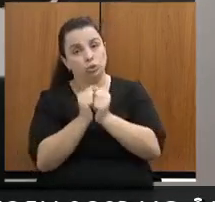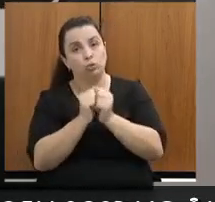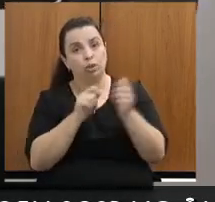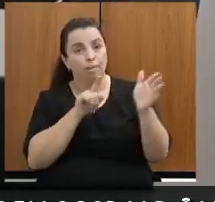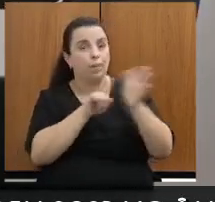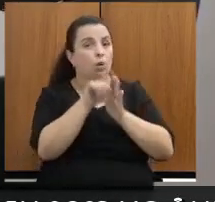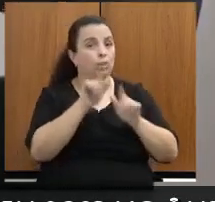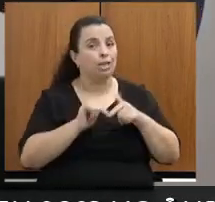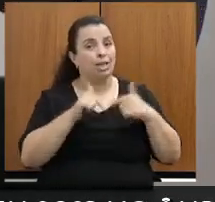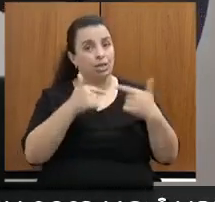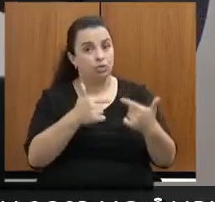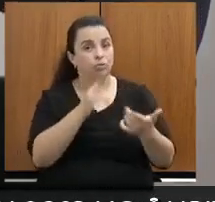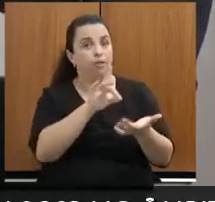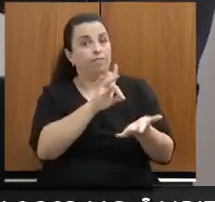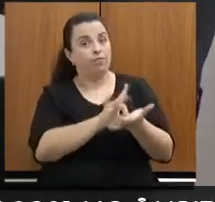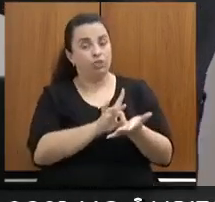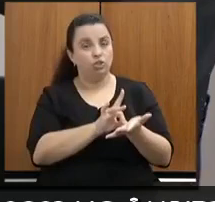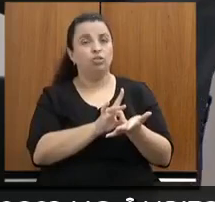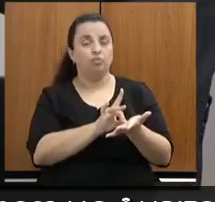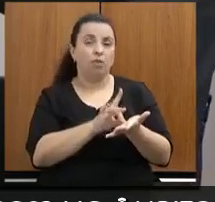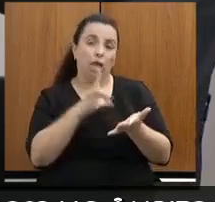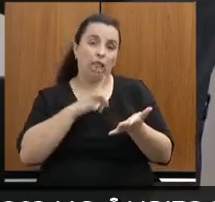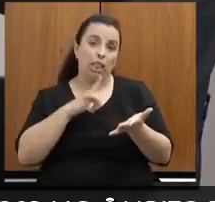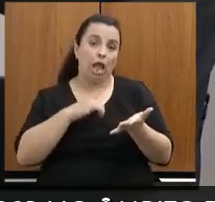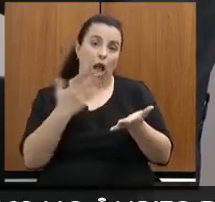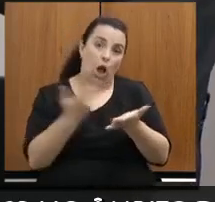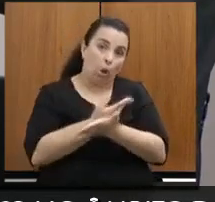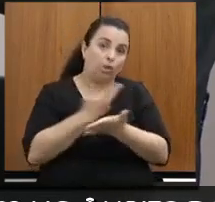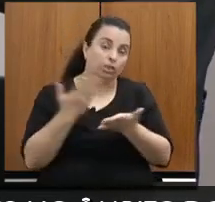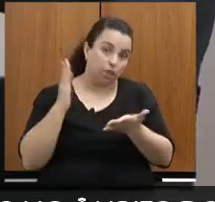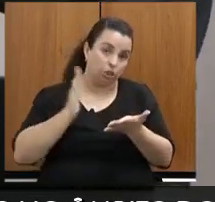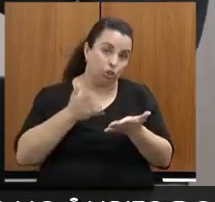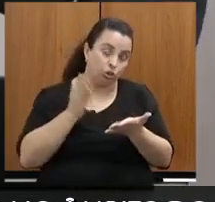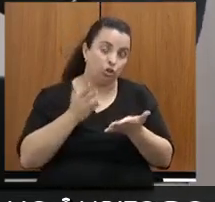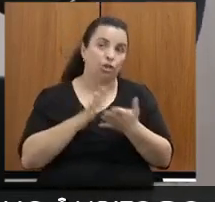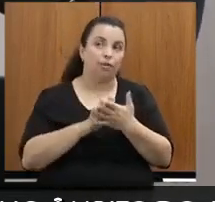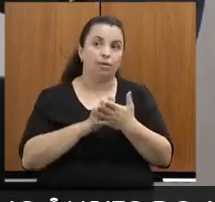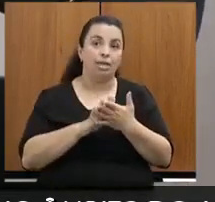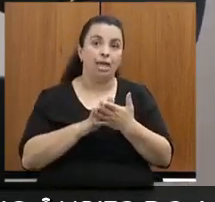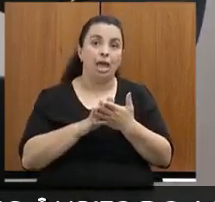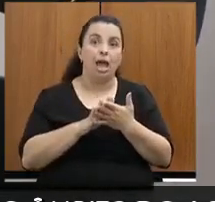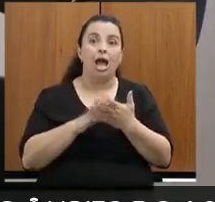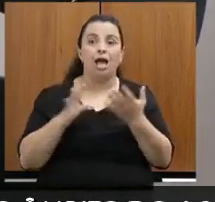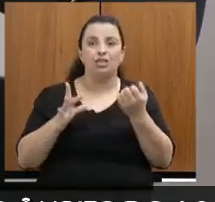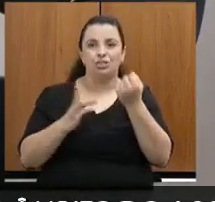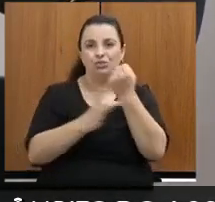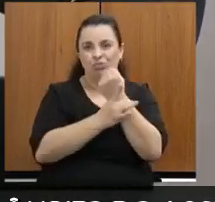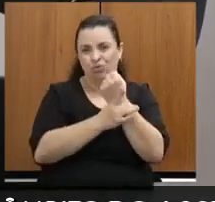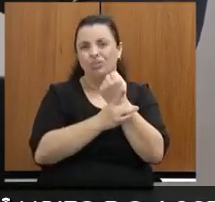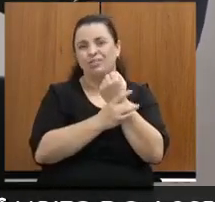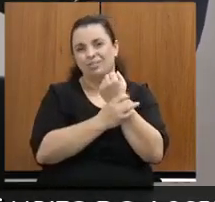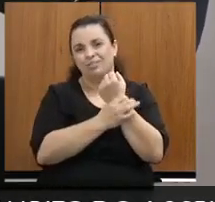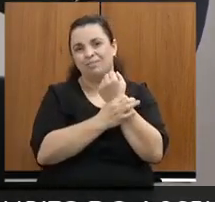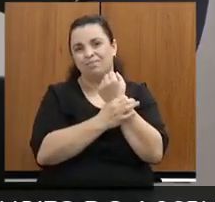efetivas concretos No que diz respeito à questão da Integração das forças é